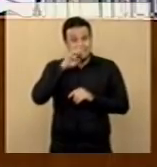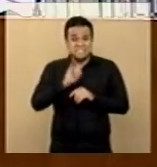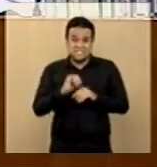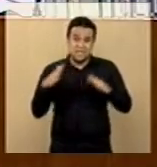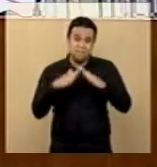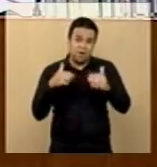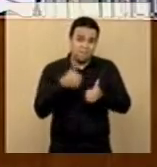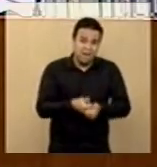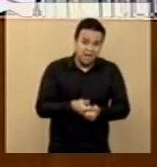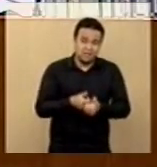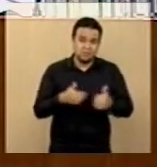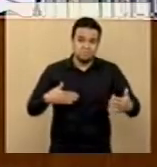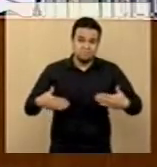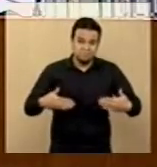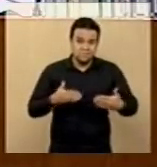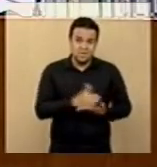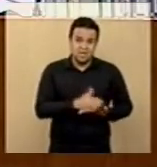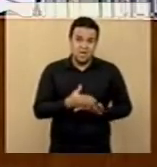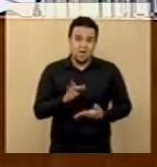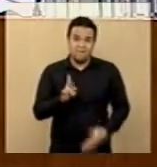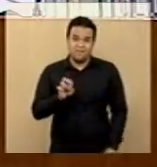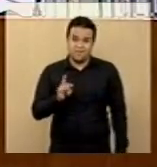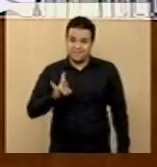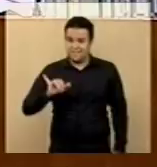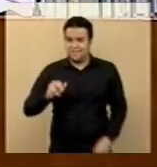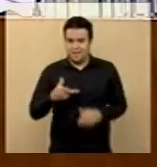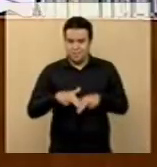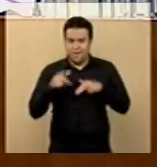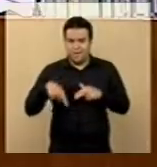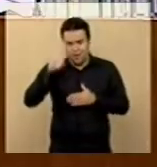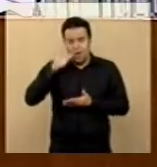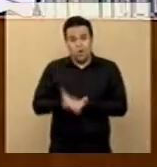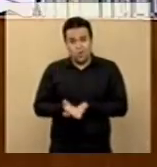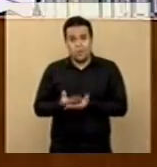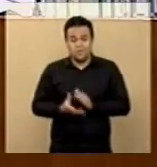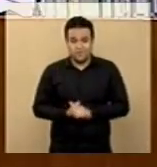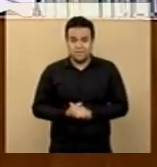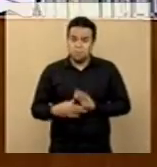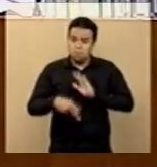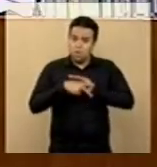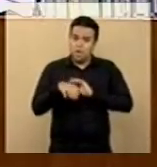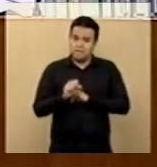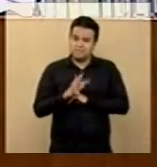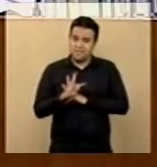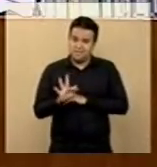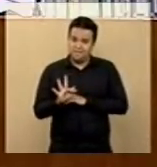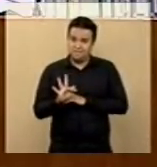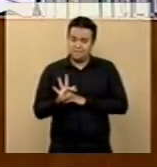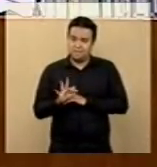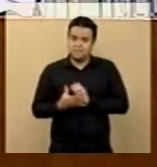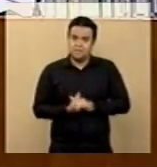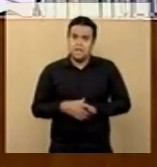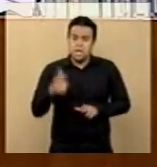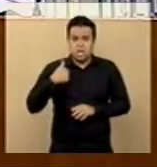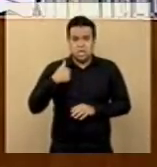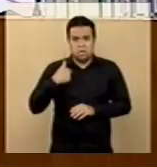Em situações, portanto, de extrema adversidade. É um atestado de confiança que o próprio Supremo passa. Ou pelo menos eu